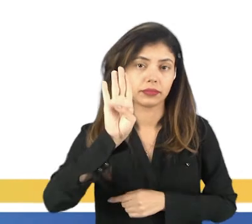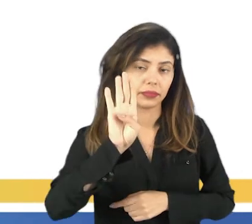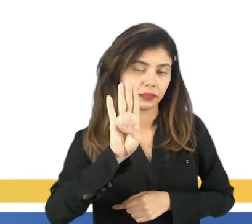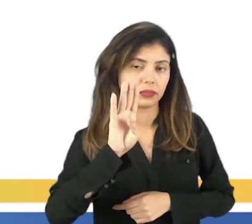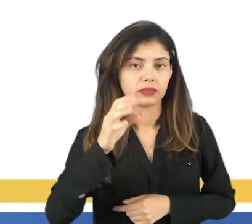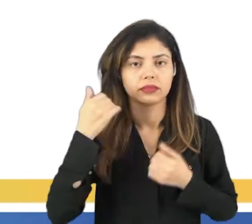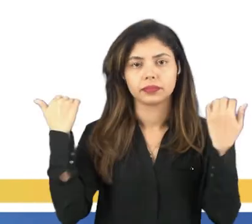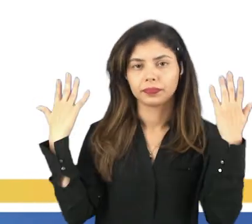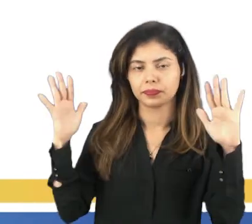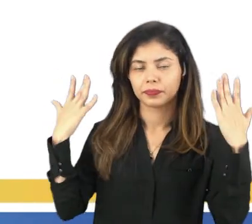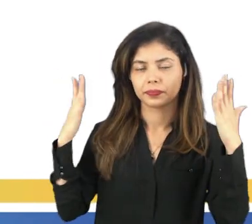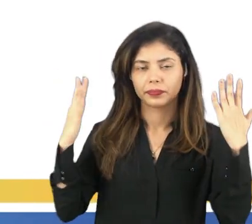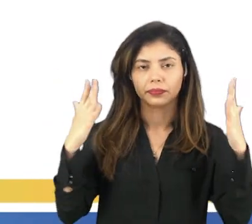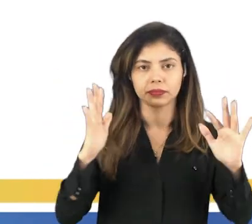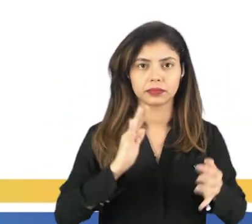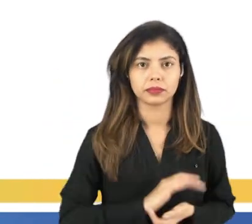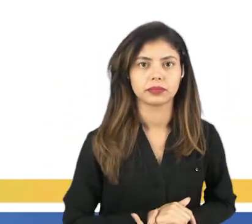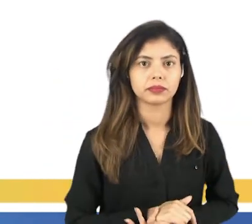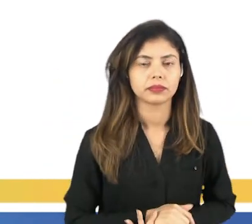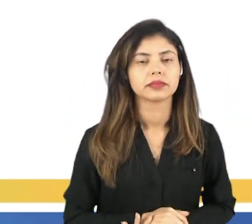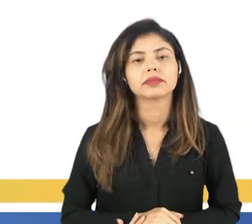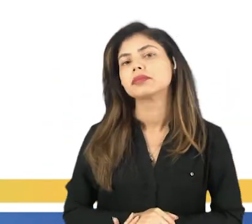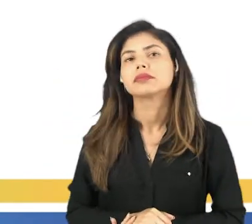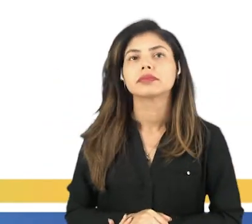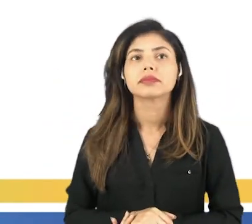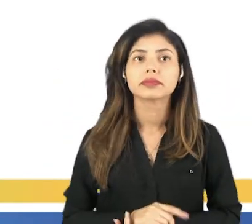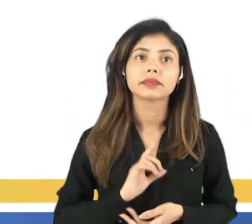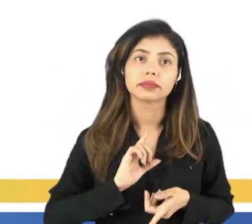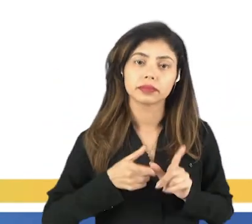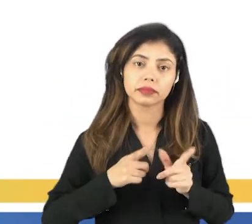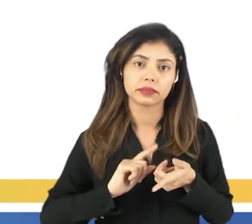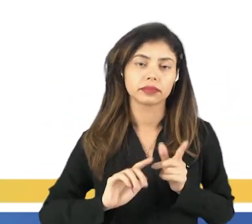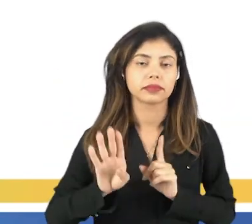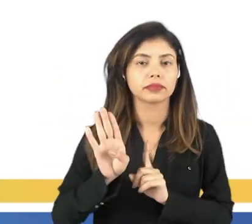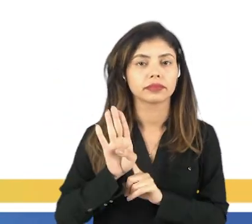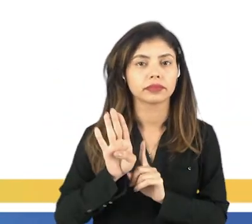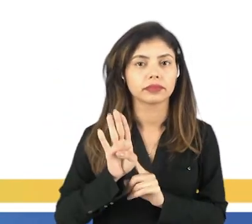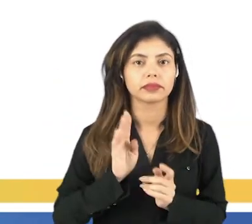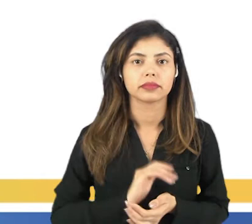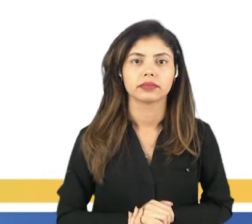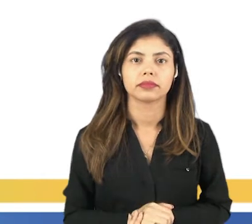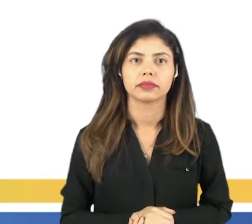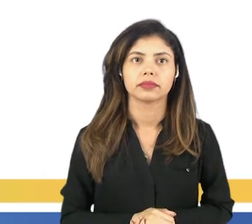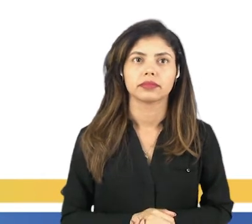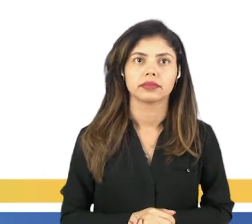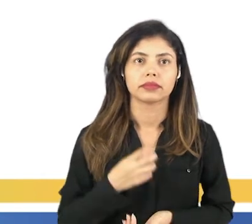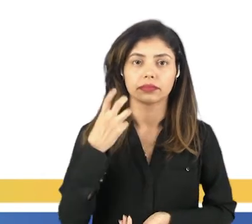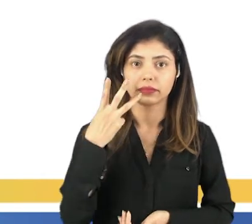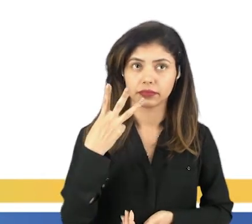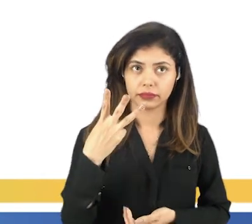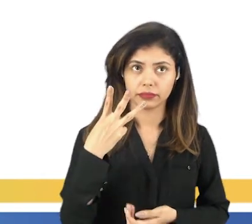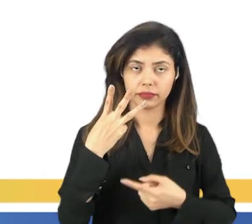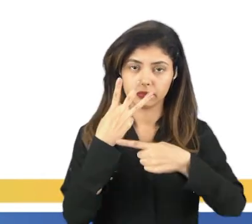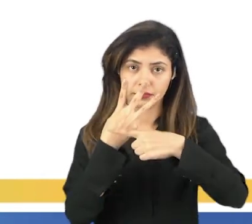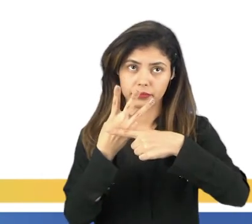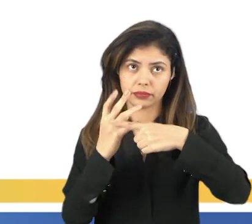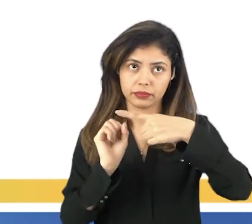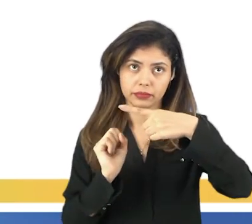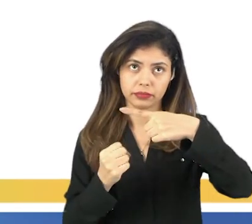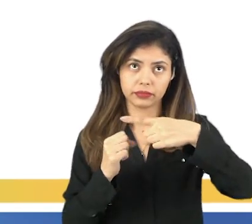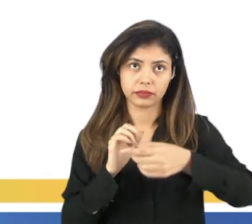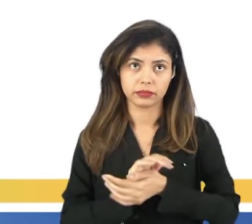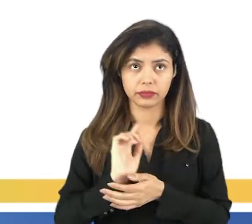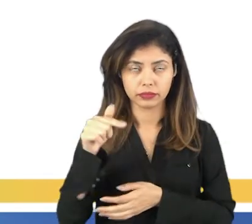B. Muito bem, crianças. Letrinha B, nós temos 3 oitavos. Vamos para a